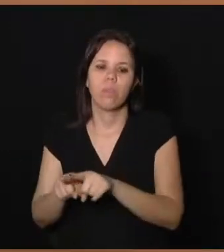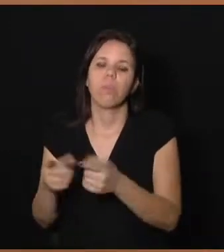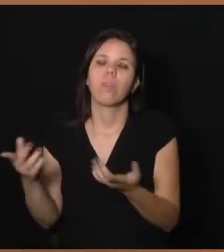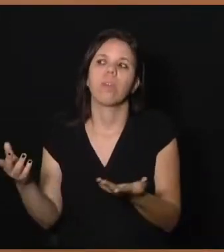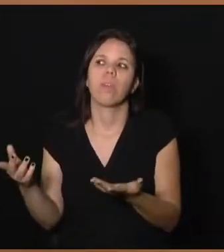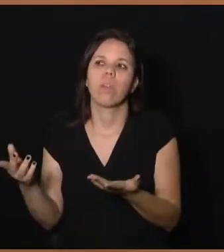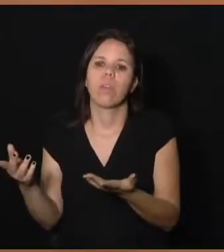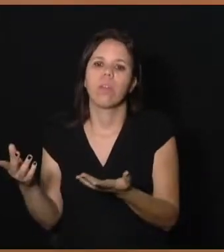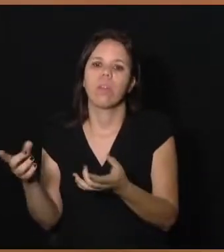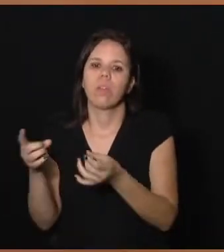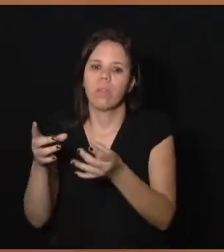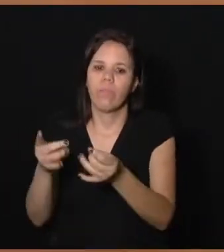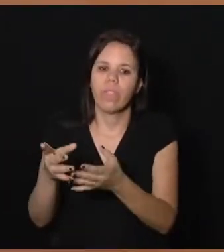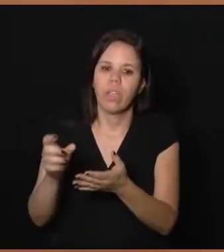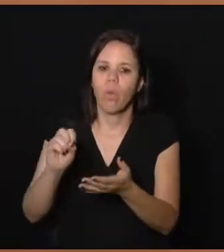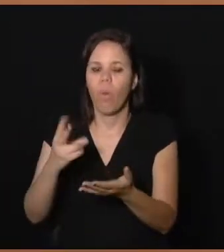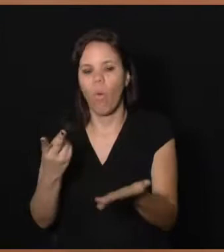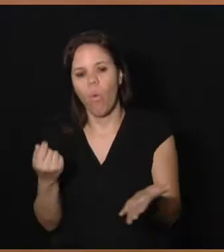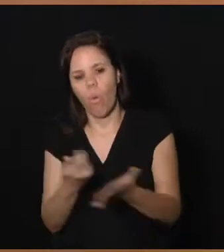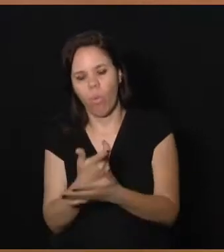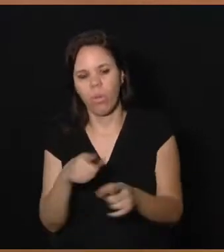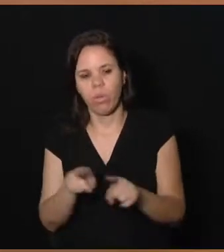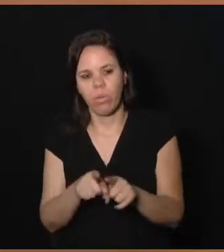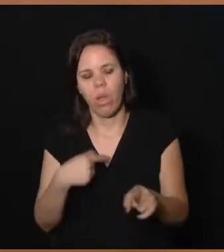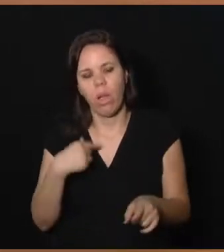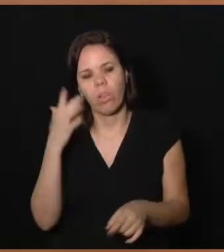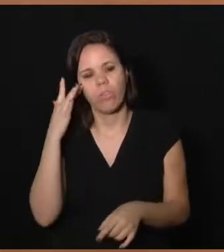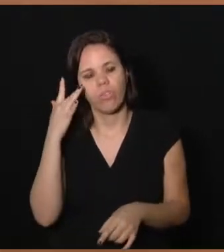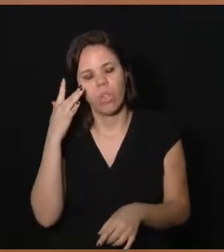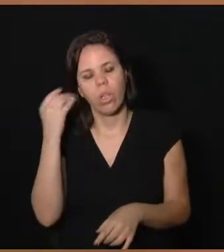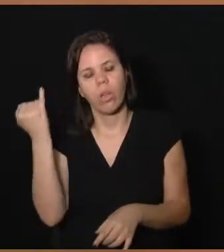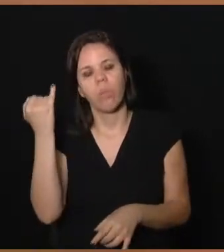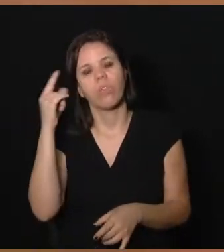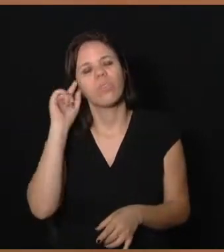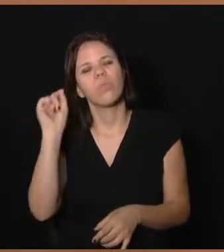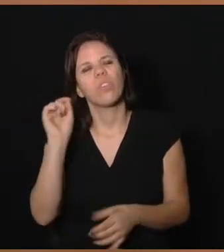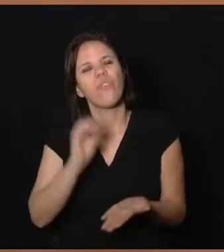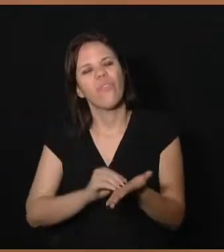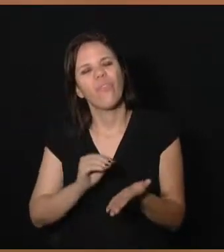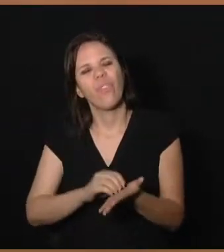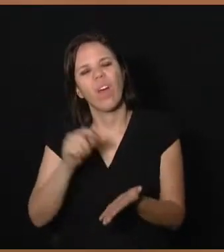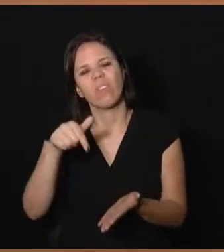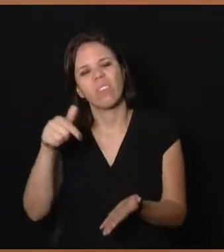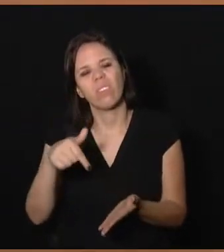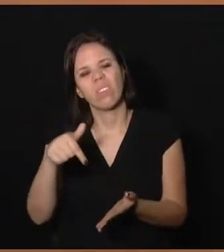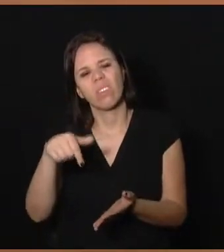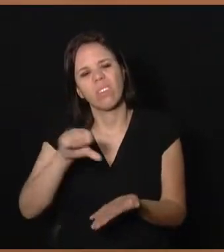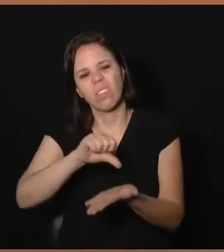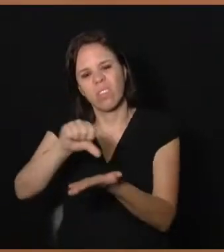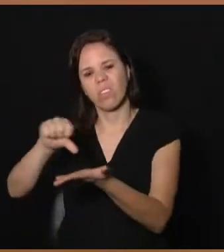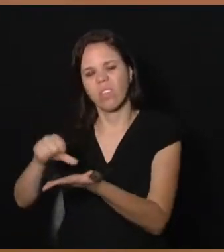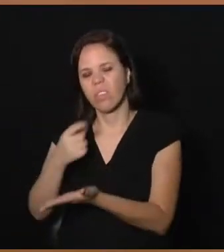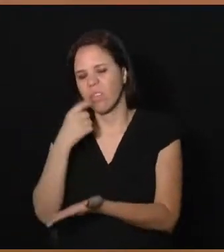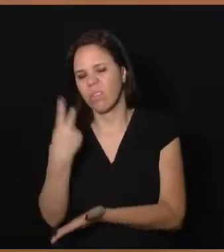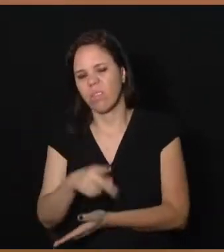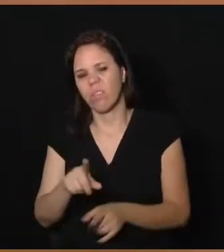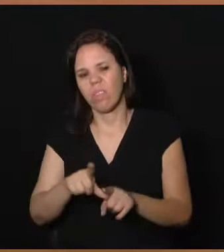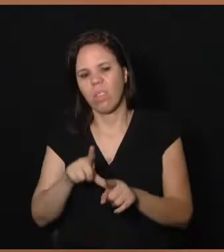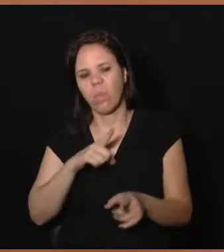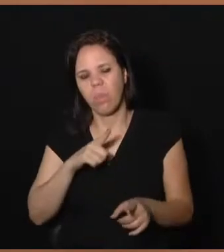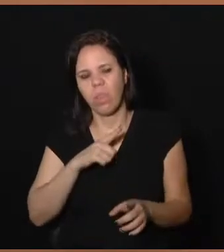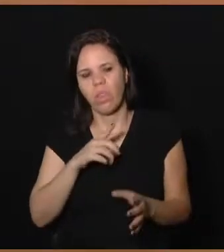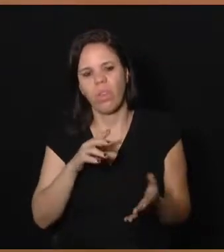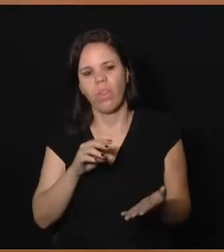que é importante, e a gente sente uma relativa carência aqui na nossa região, é a própria fomentação de